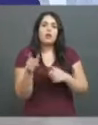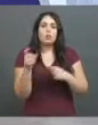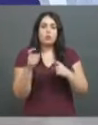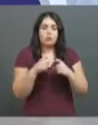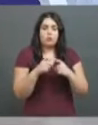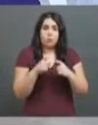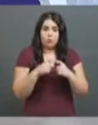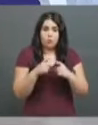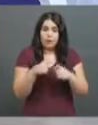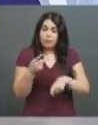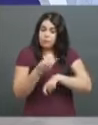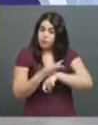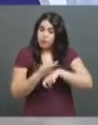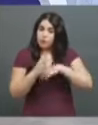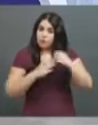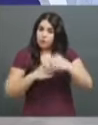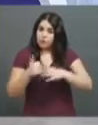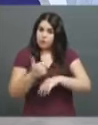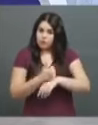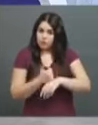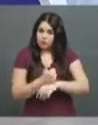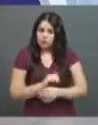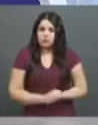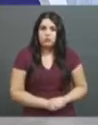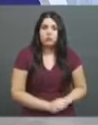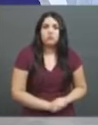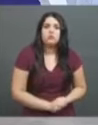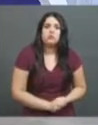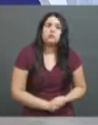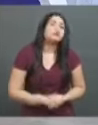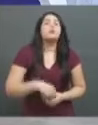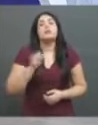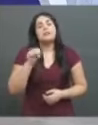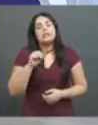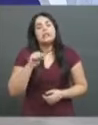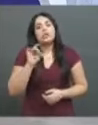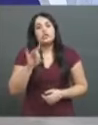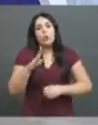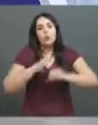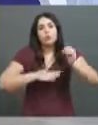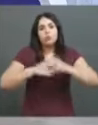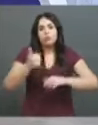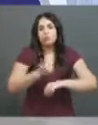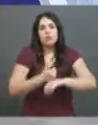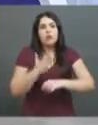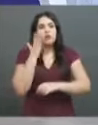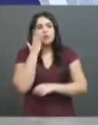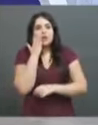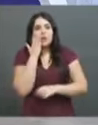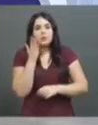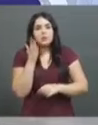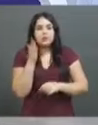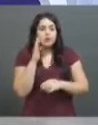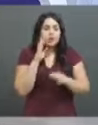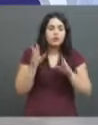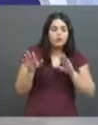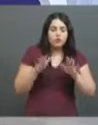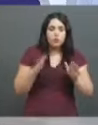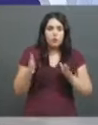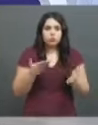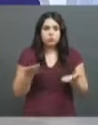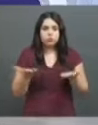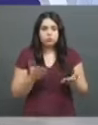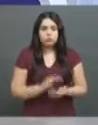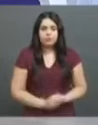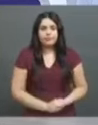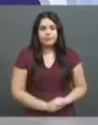do especialista, não é mesmo, doutor? Sem dúvida. Só o especialista vai saber separar essas coisas. Ótimo. Então